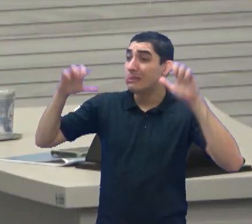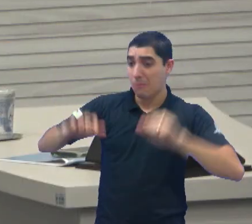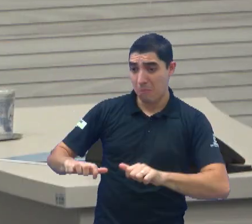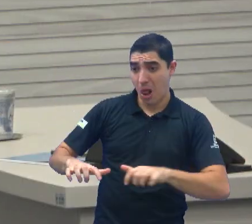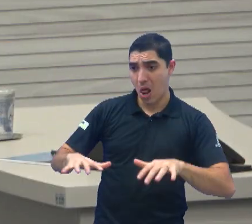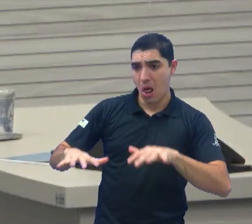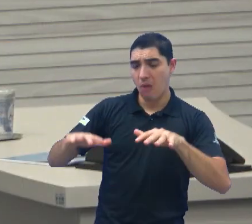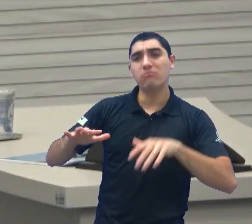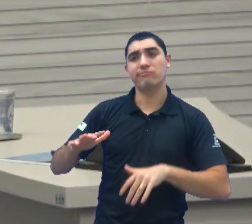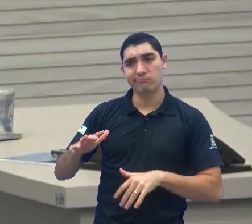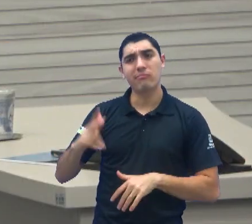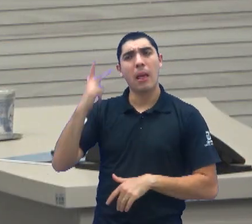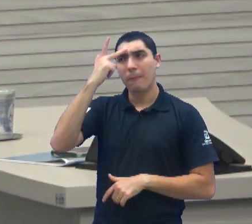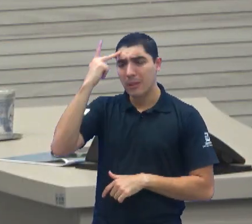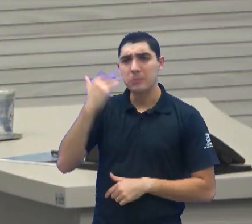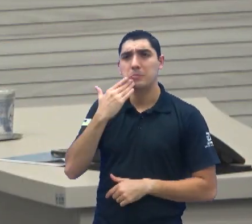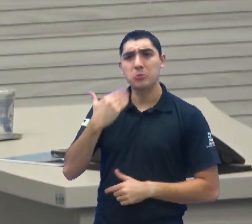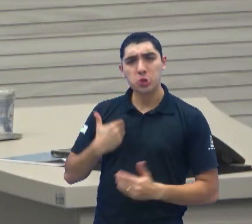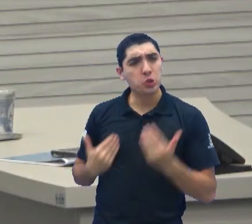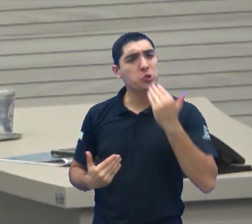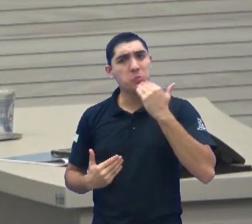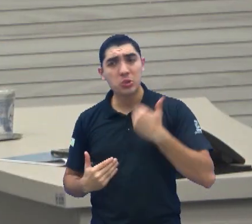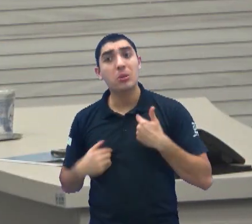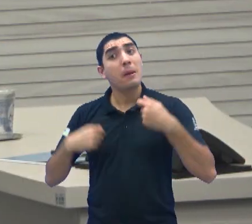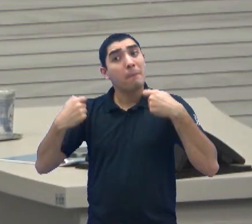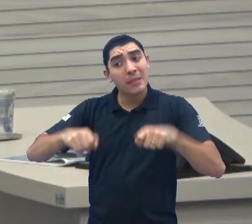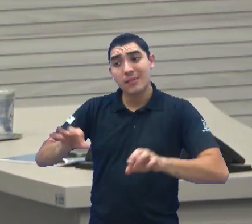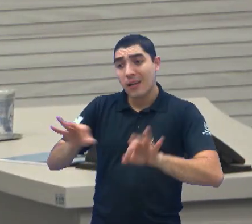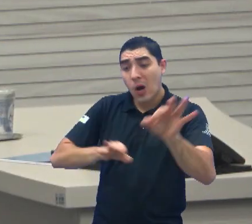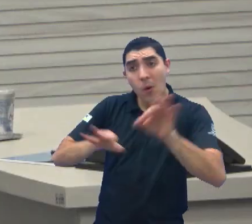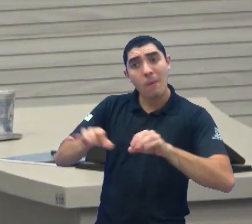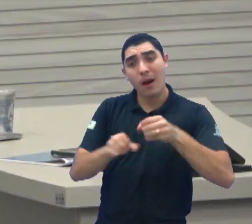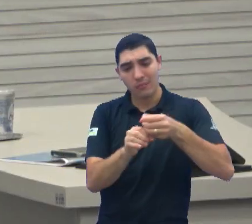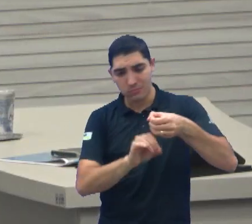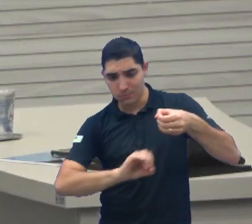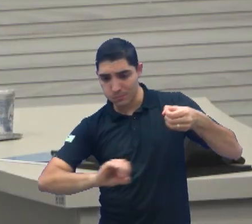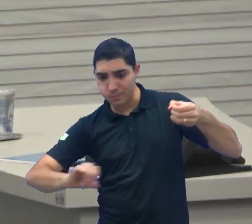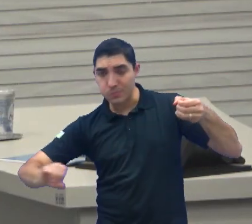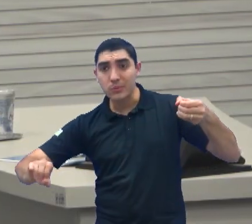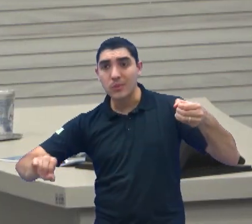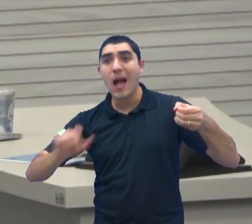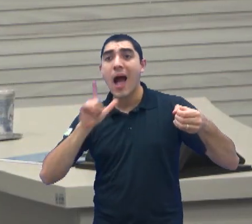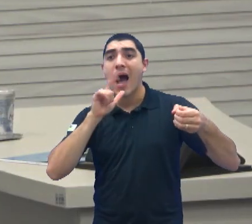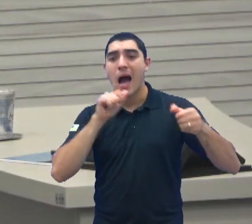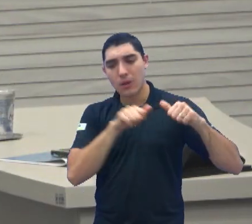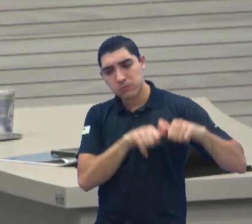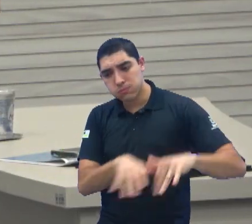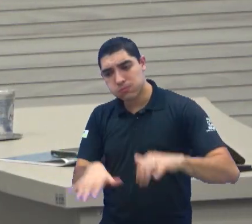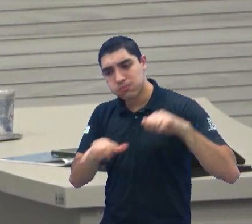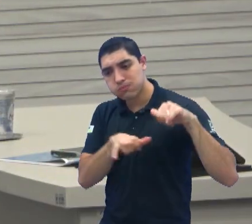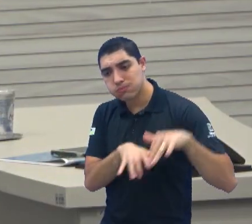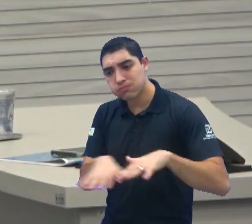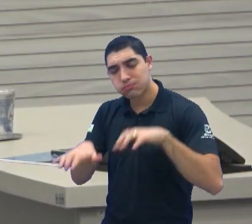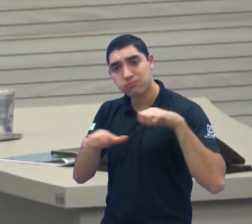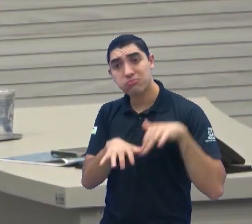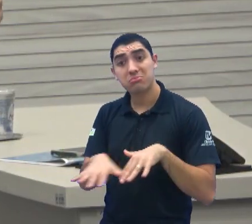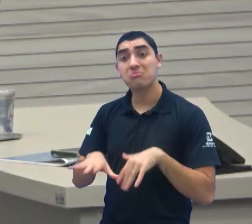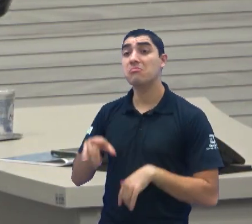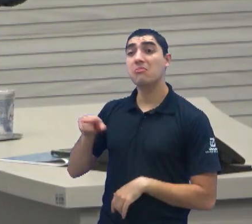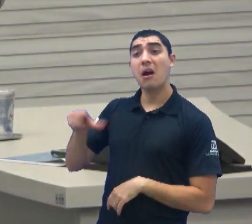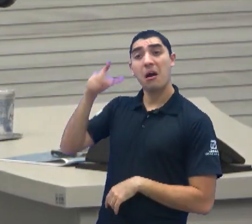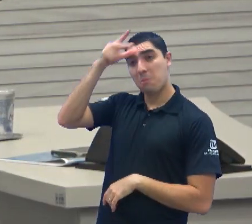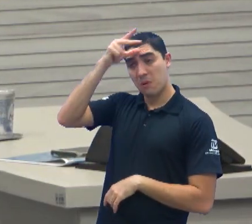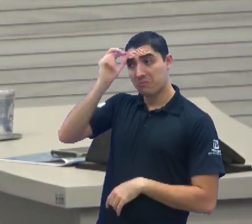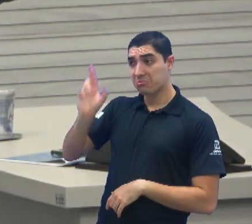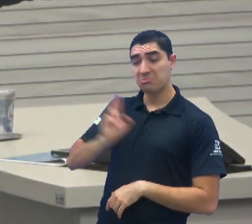da possibilidade de uma galeria de águas pluviais, o que eu nunca tive resposta da Prefeitura. Também a gente pede limpeza das bocas